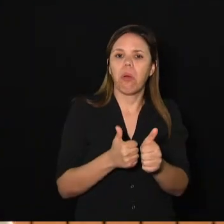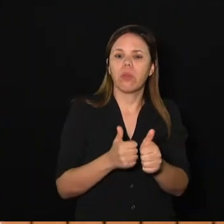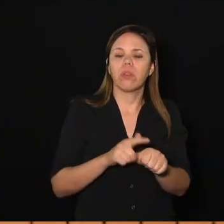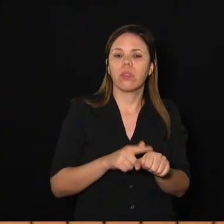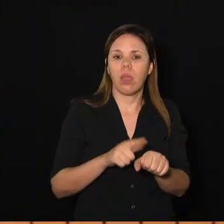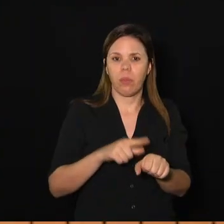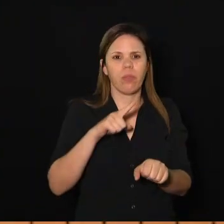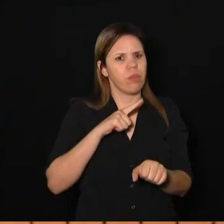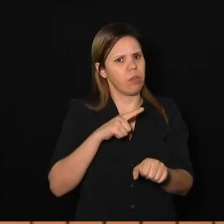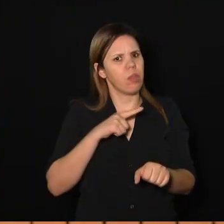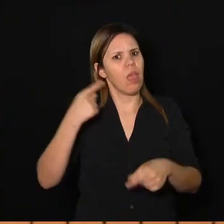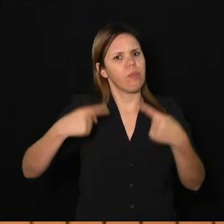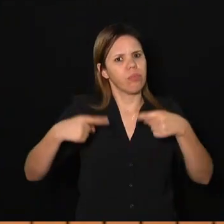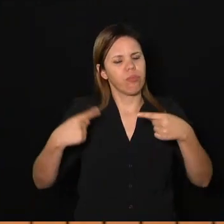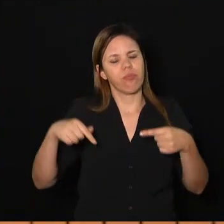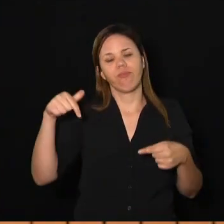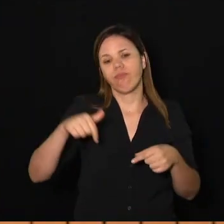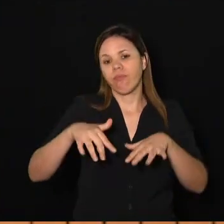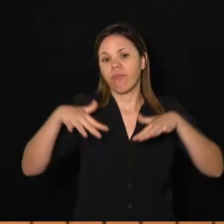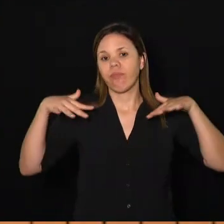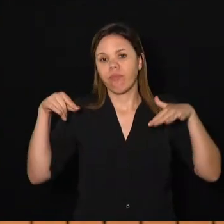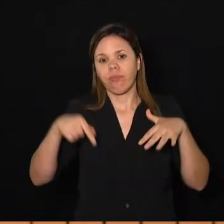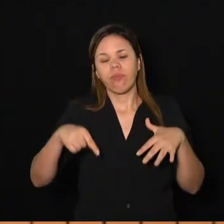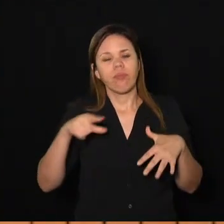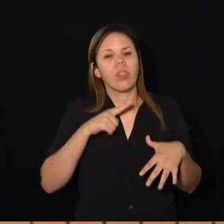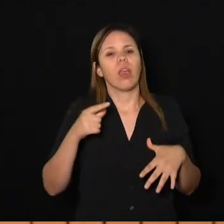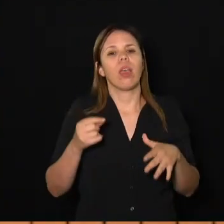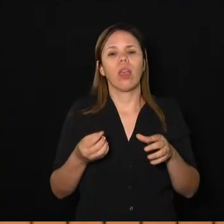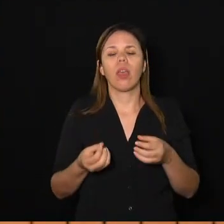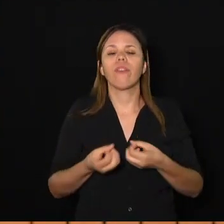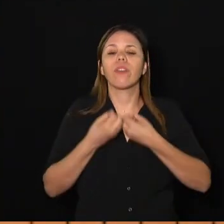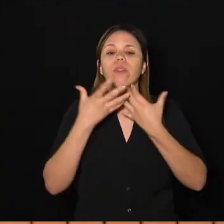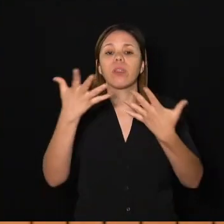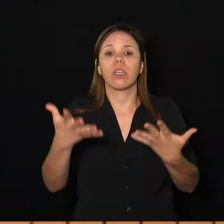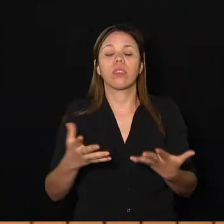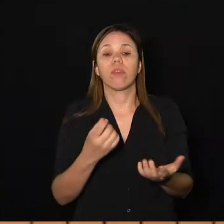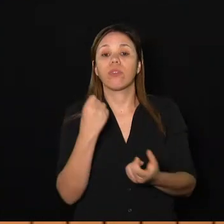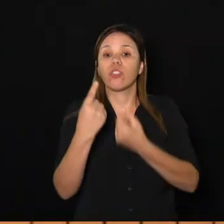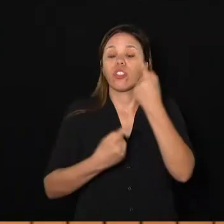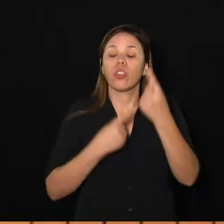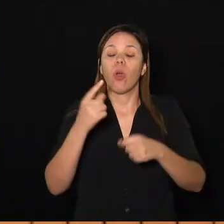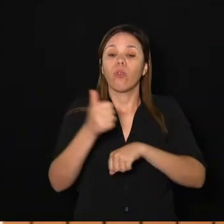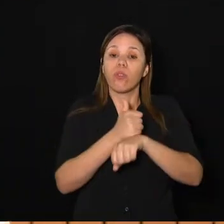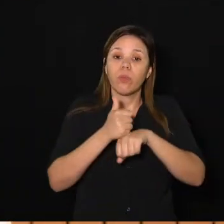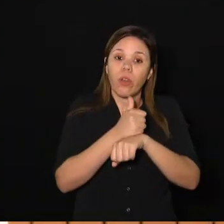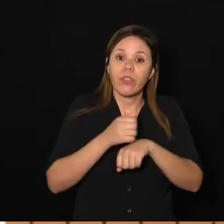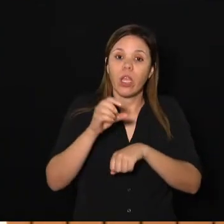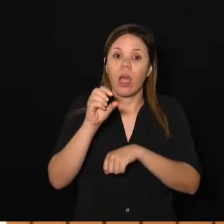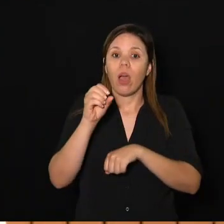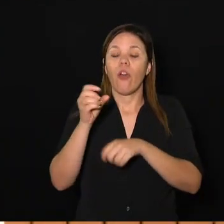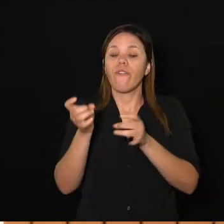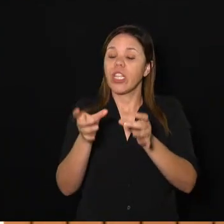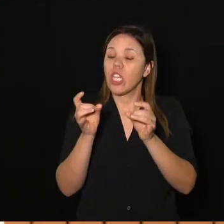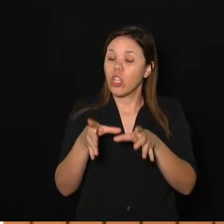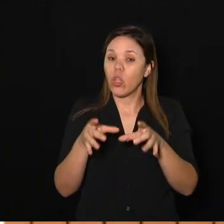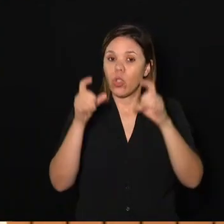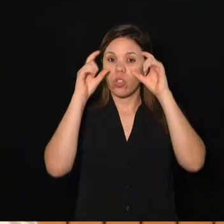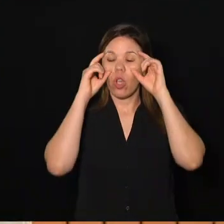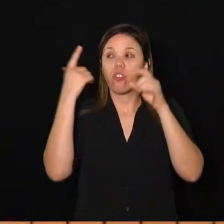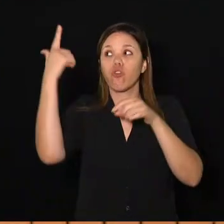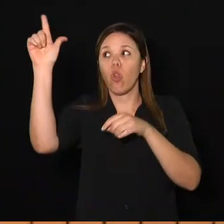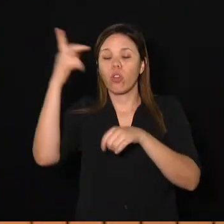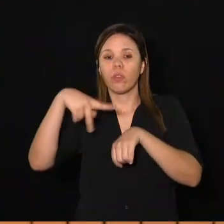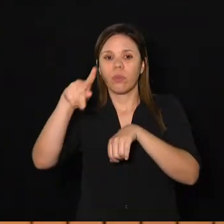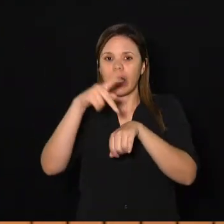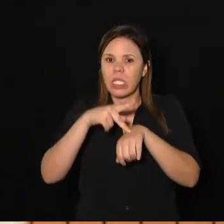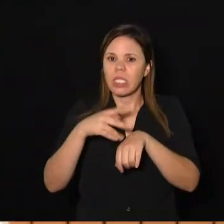aqui mesmo na casa onde a gente pôde trazer alguns depoimentos de alguns optometristas que estavam atuando em outros países tivemos